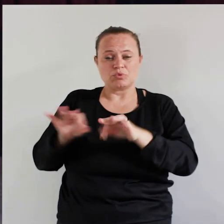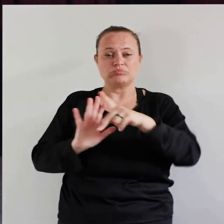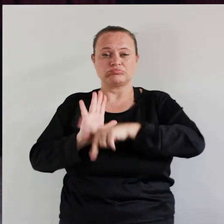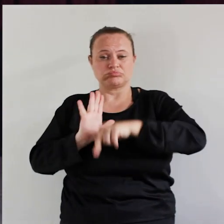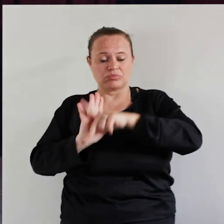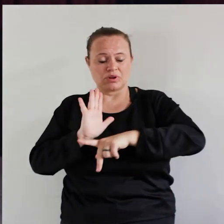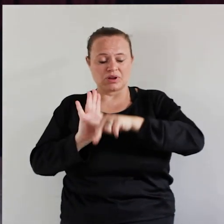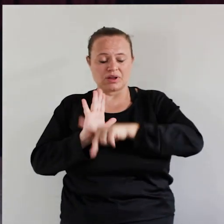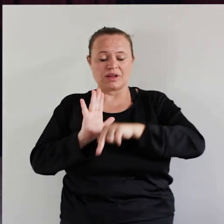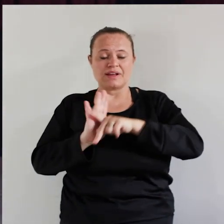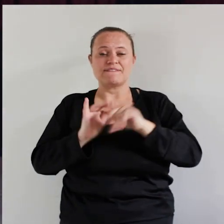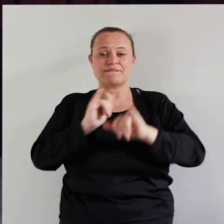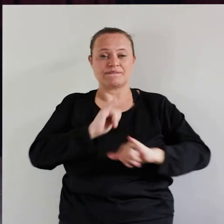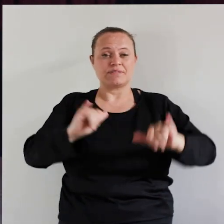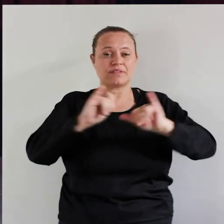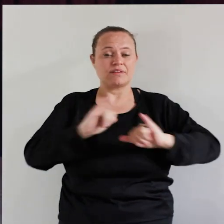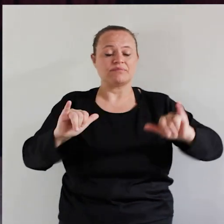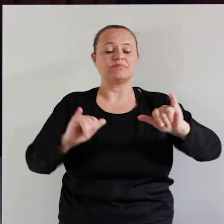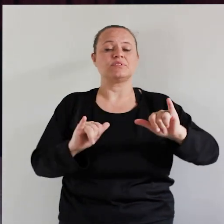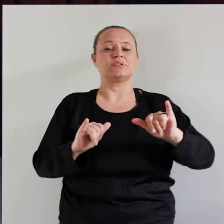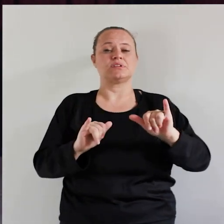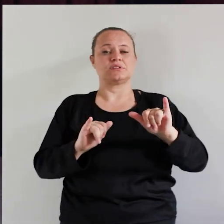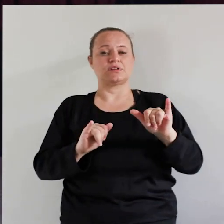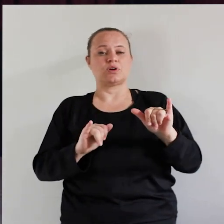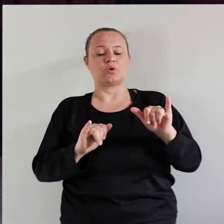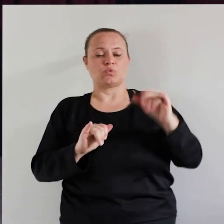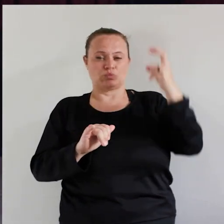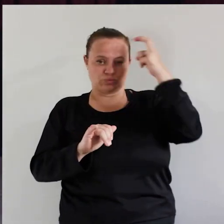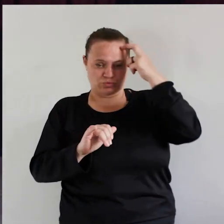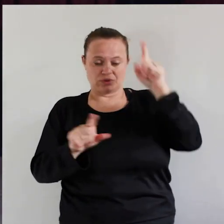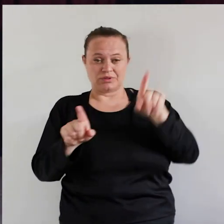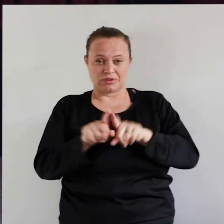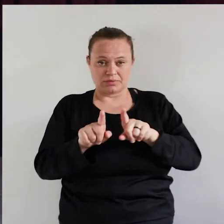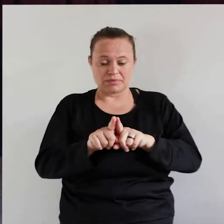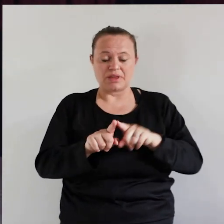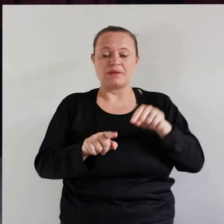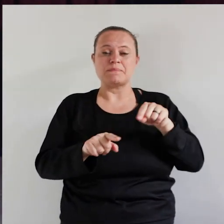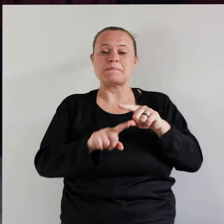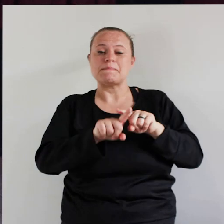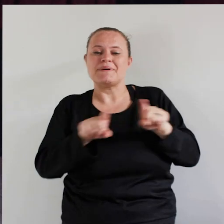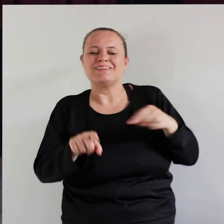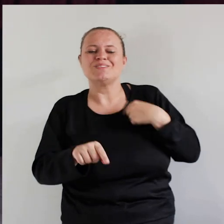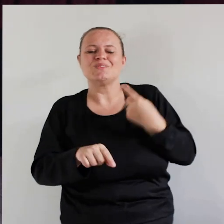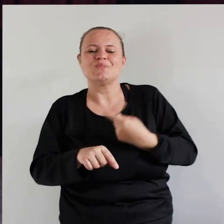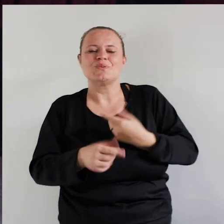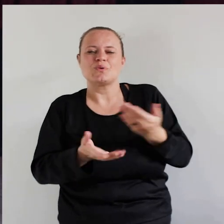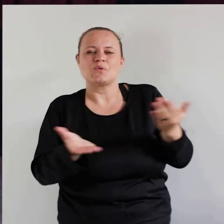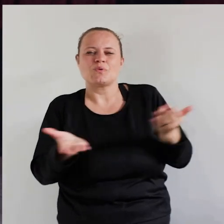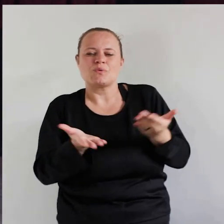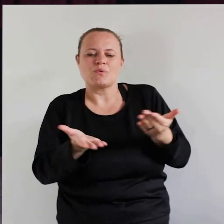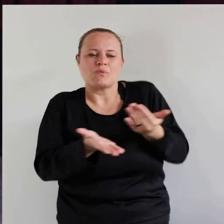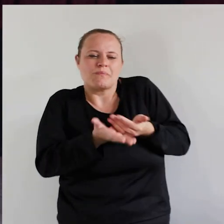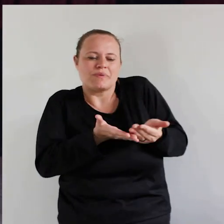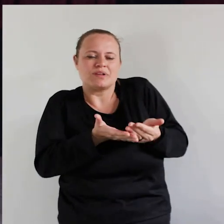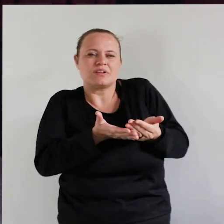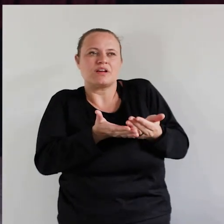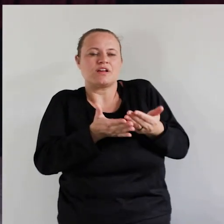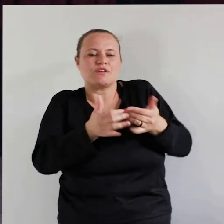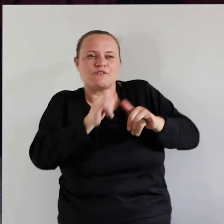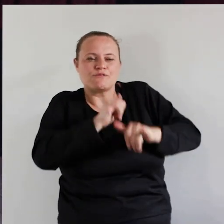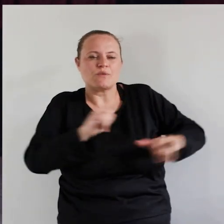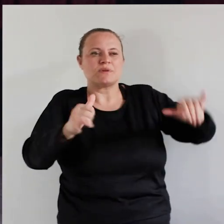projeto importante, discutindo indicadores culturais também. Mas justamente que a gente começa a